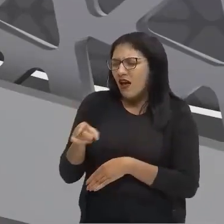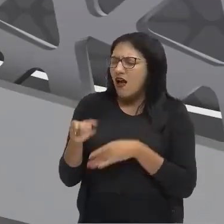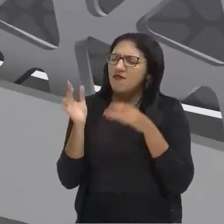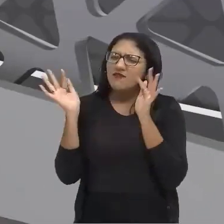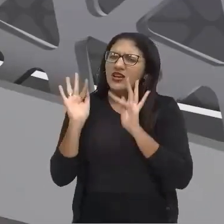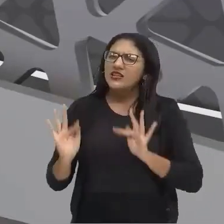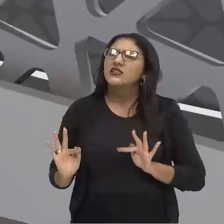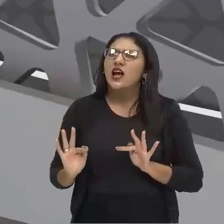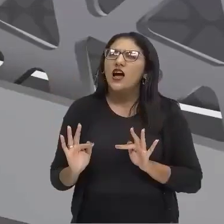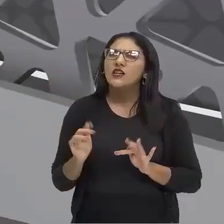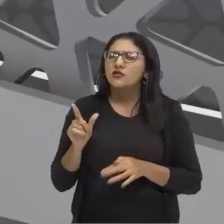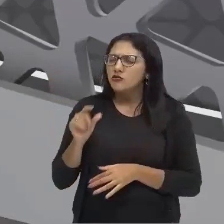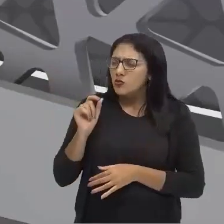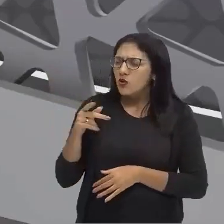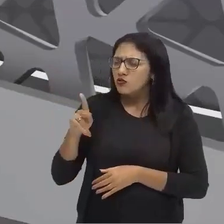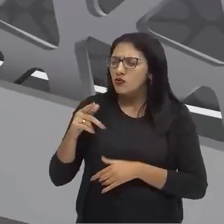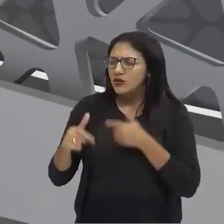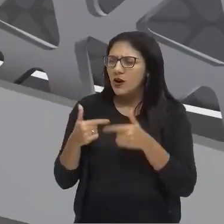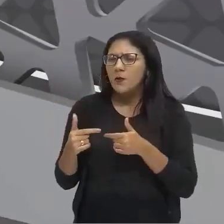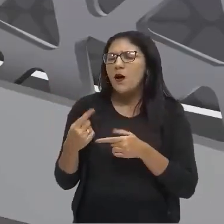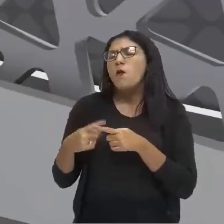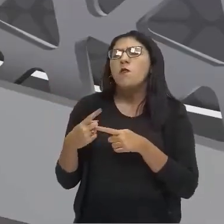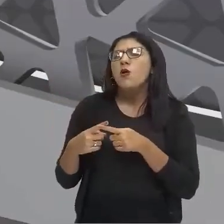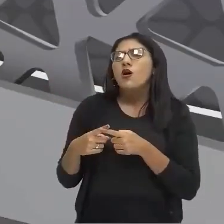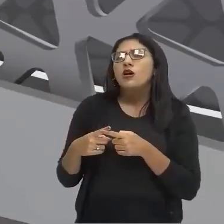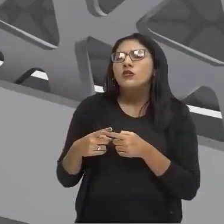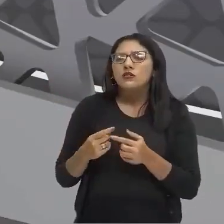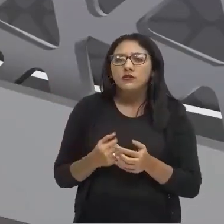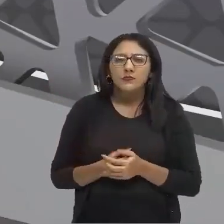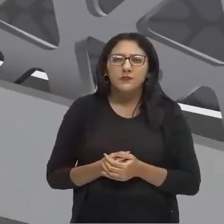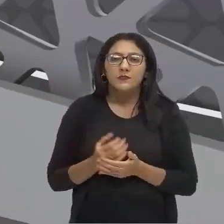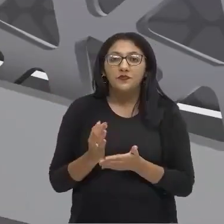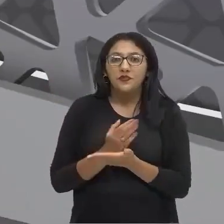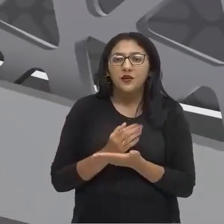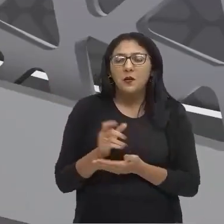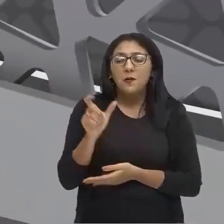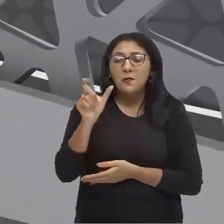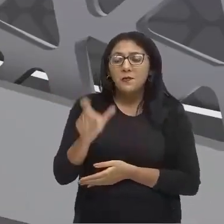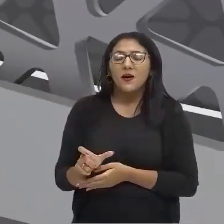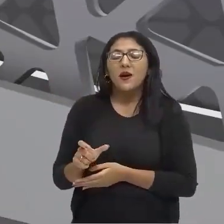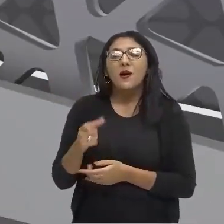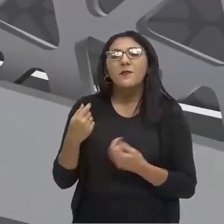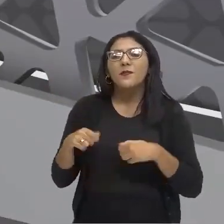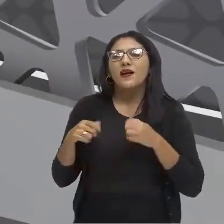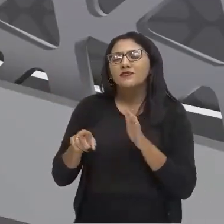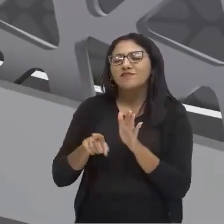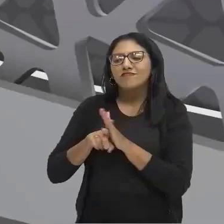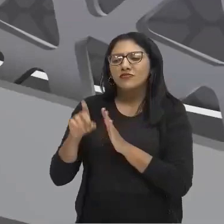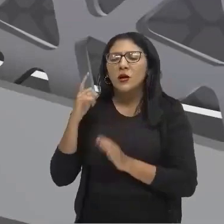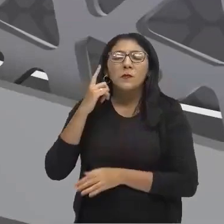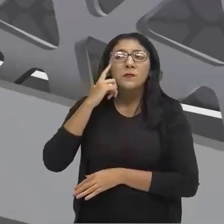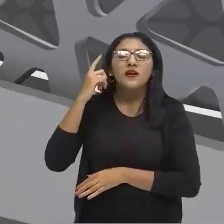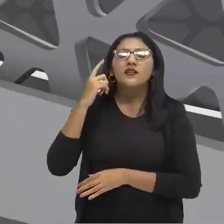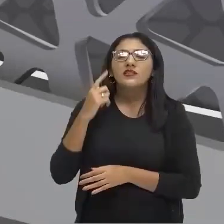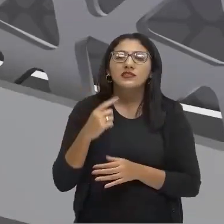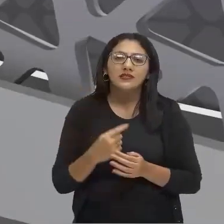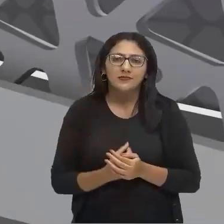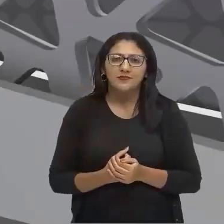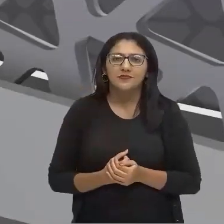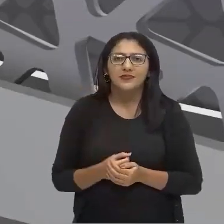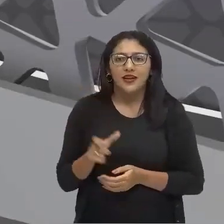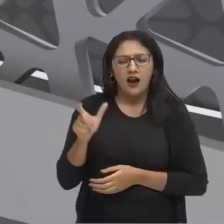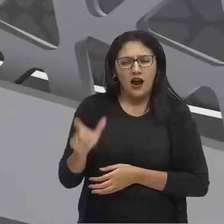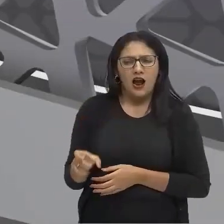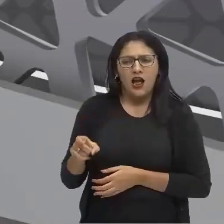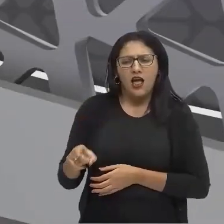escolheu? Por quê? Então, aquelas pessoas que nós colocamos aqui que são felizes com a sua profissão, com certeza foram aquelas que